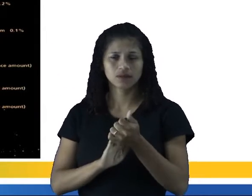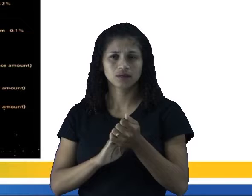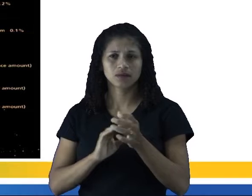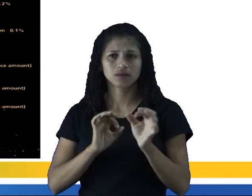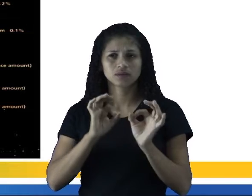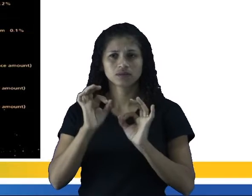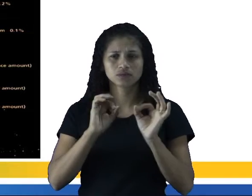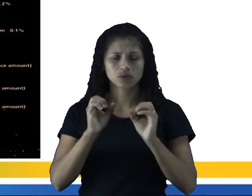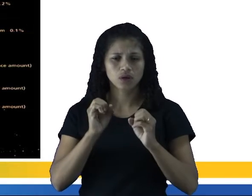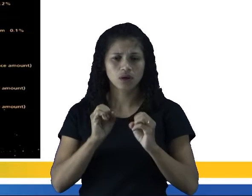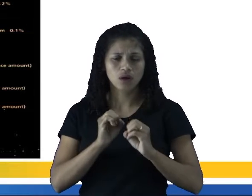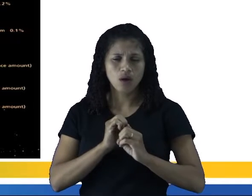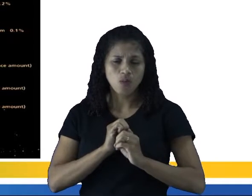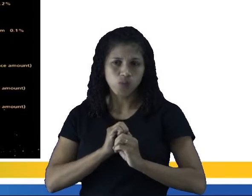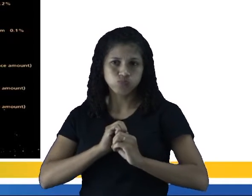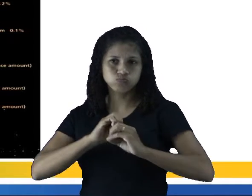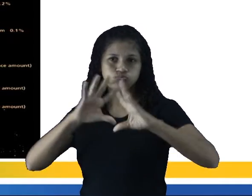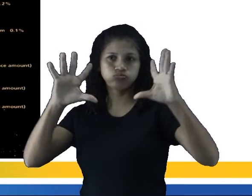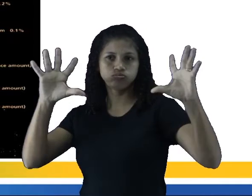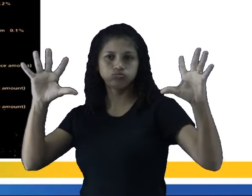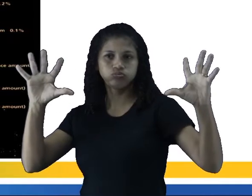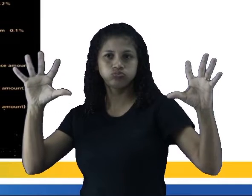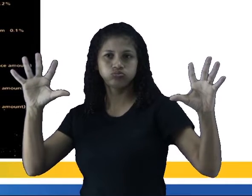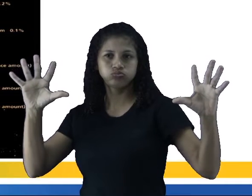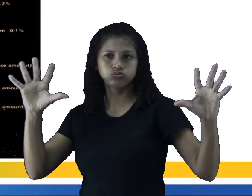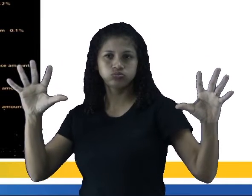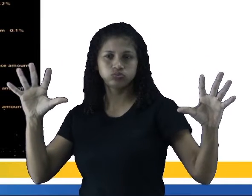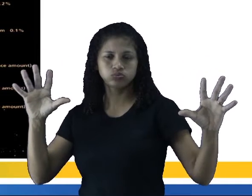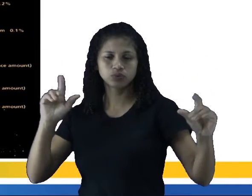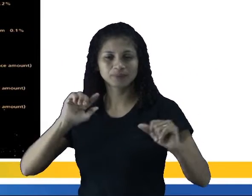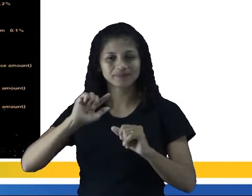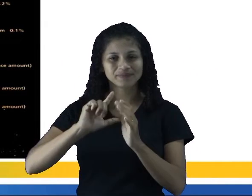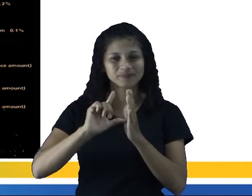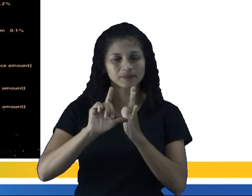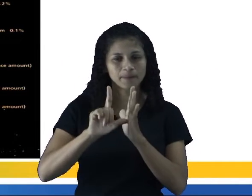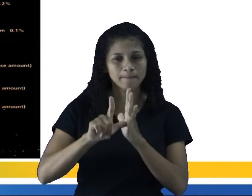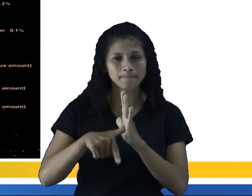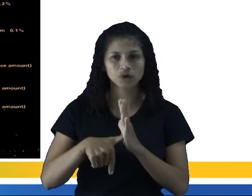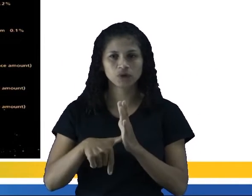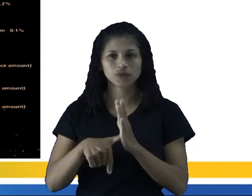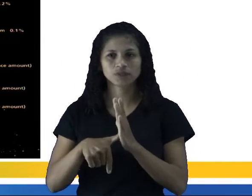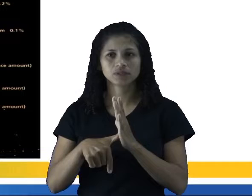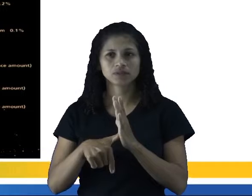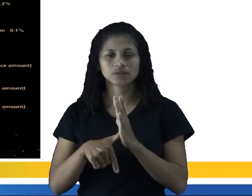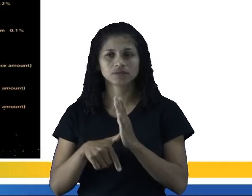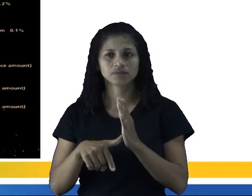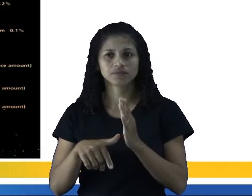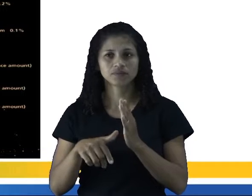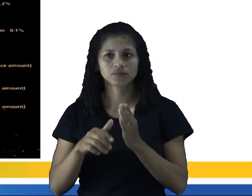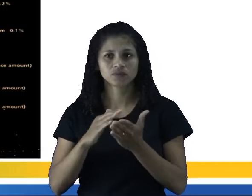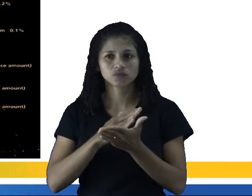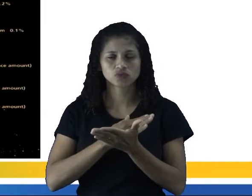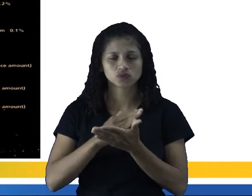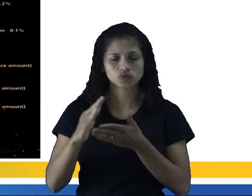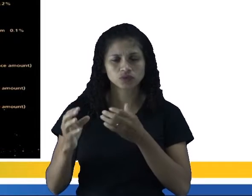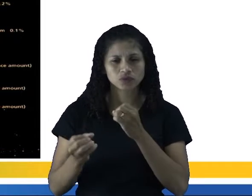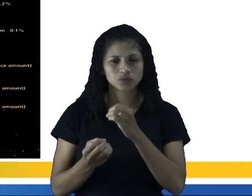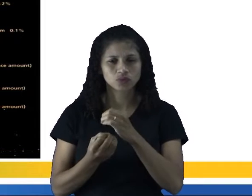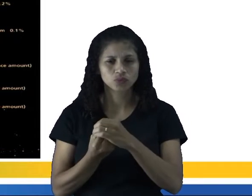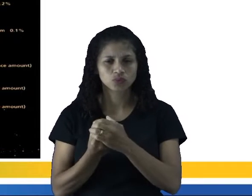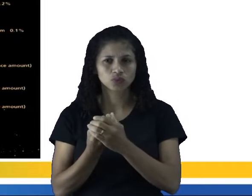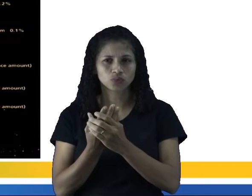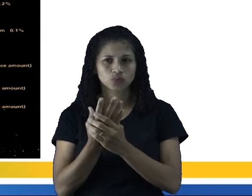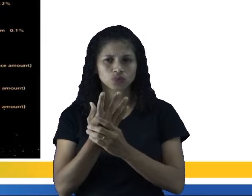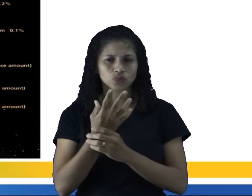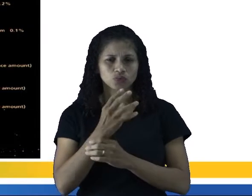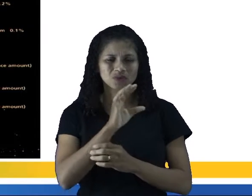teve o quê? A explosão delas, e depois, né, que houve essa explosão, elas deram origem a todos